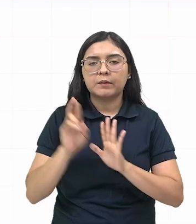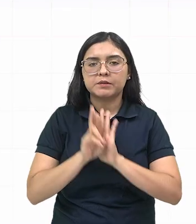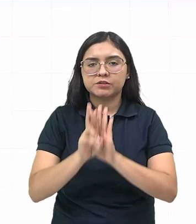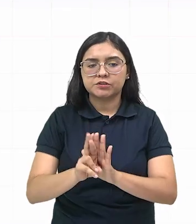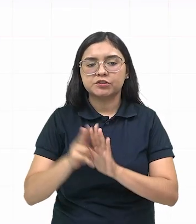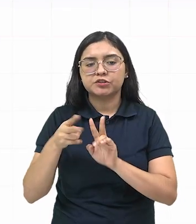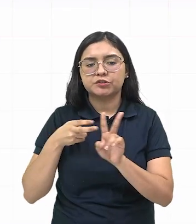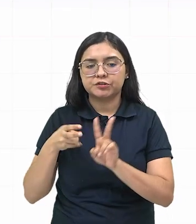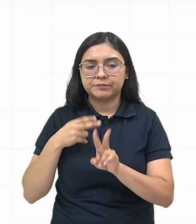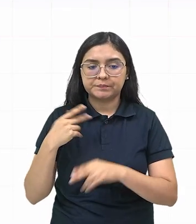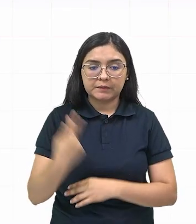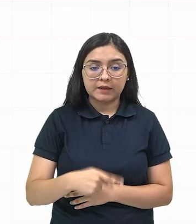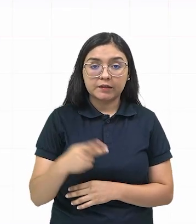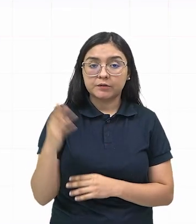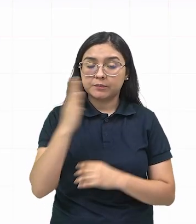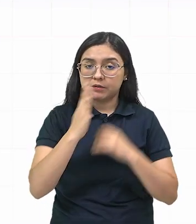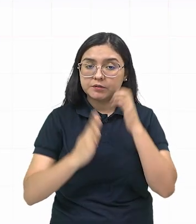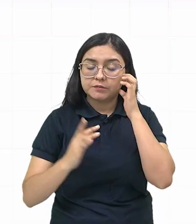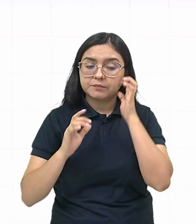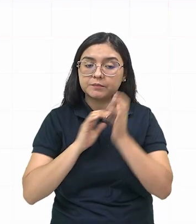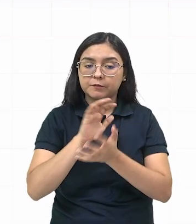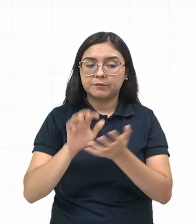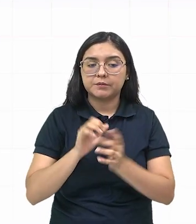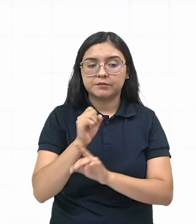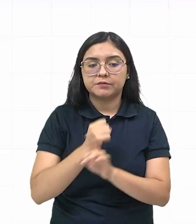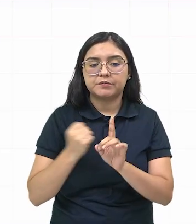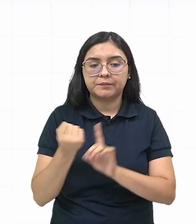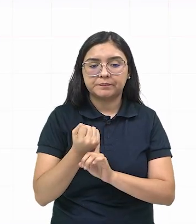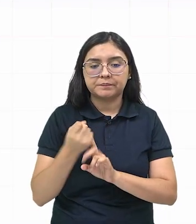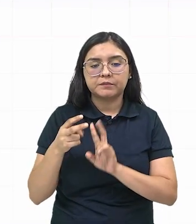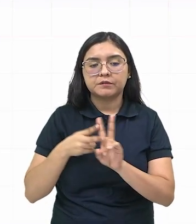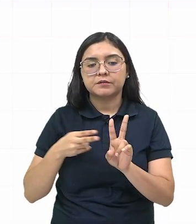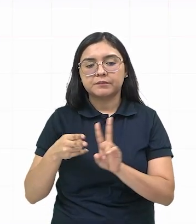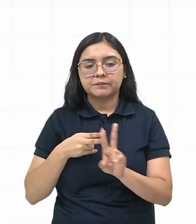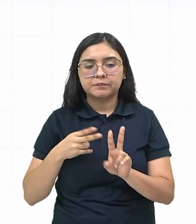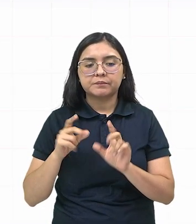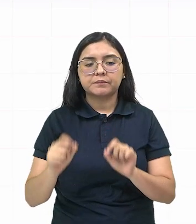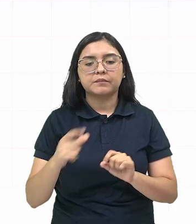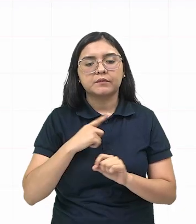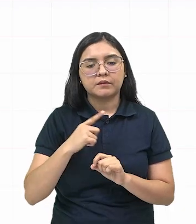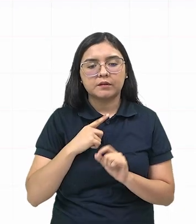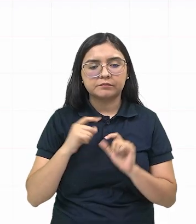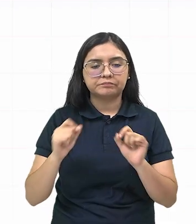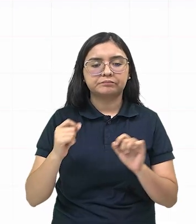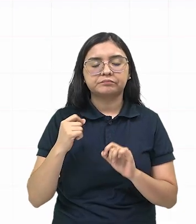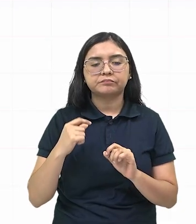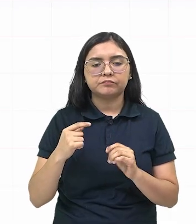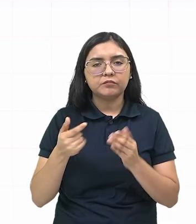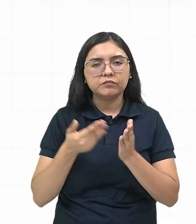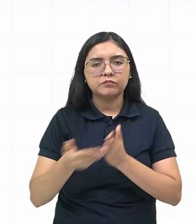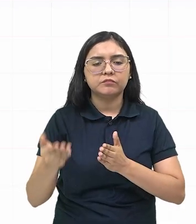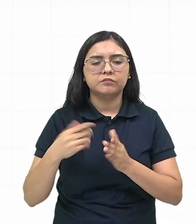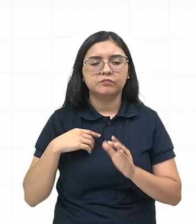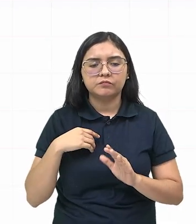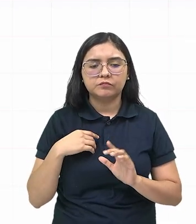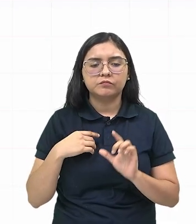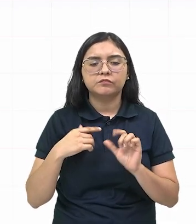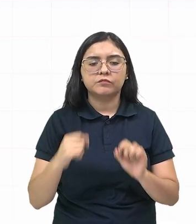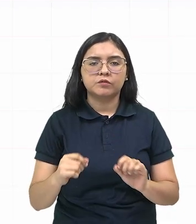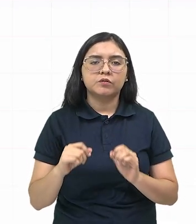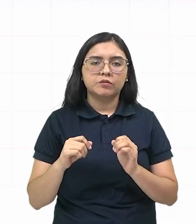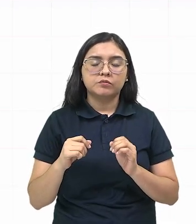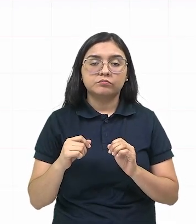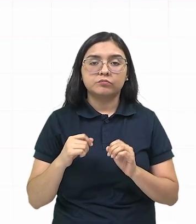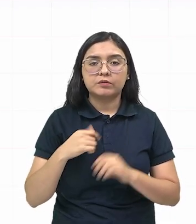indígena. Aqui no Brasil, pessoal, o movimento social indígena ele foi ganhando corpo a partir dos anos 70, né? Ele foi